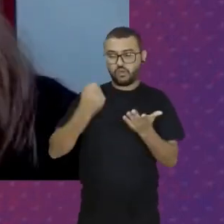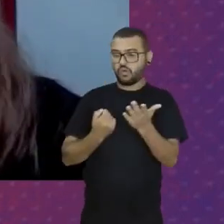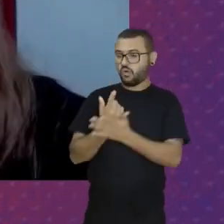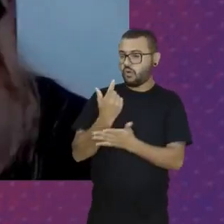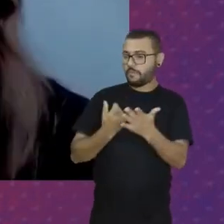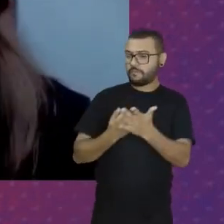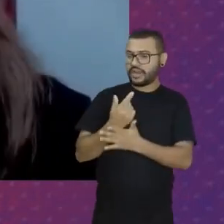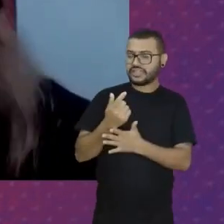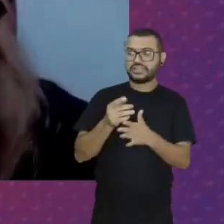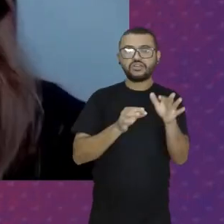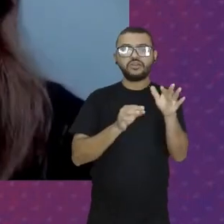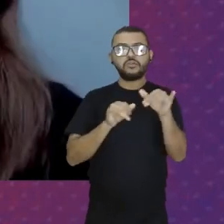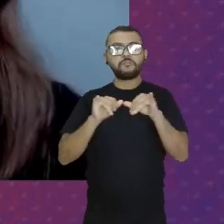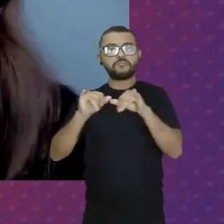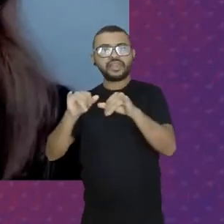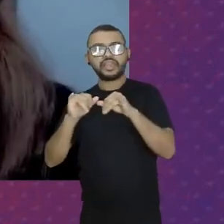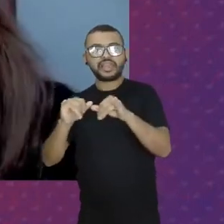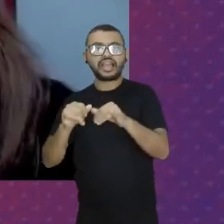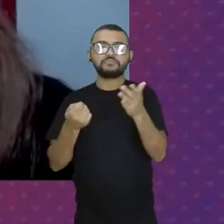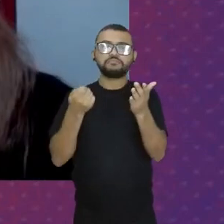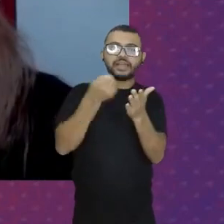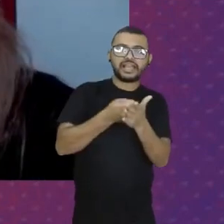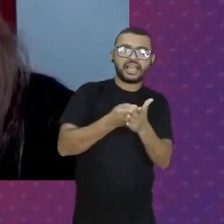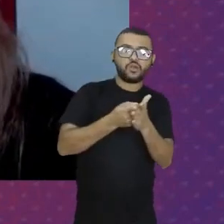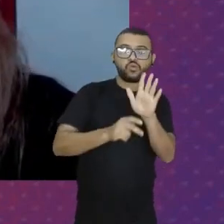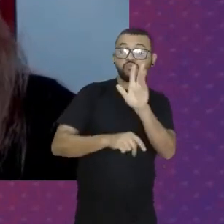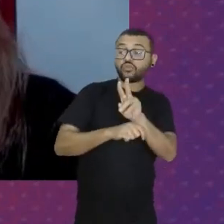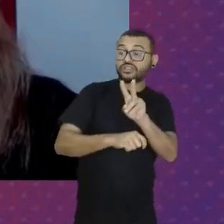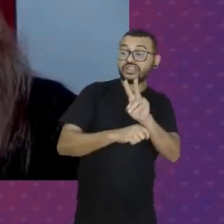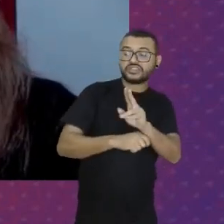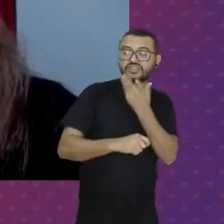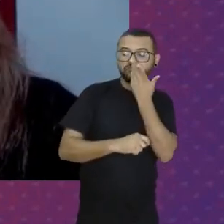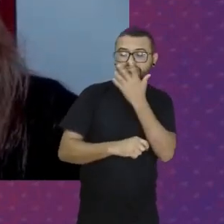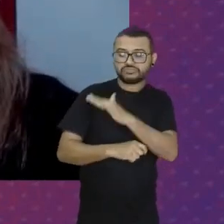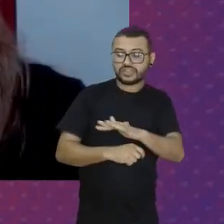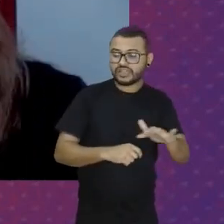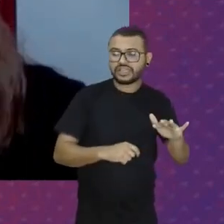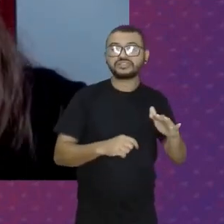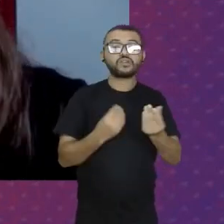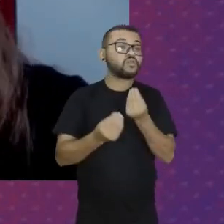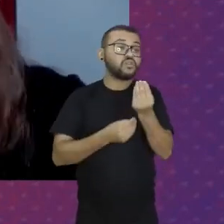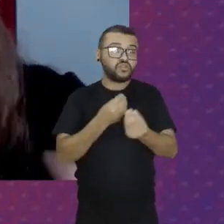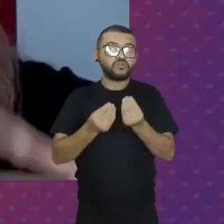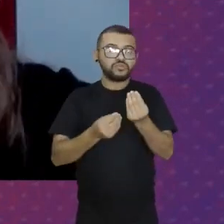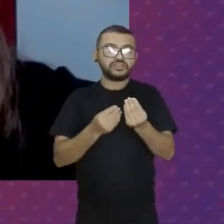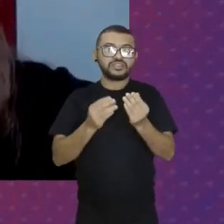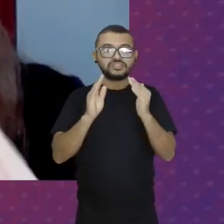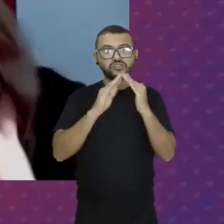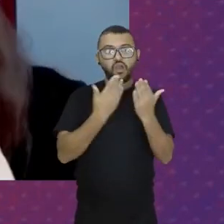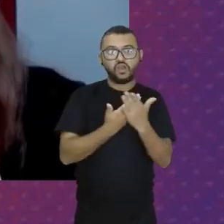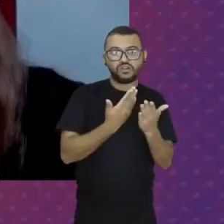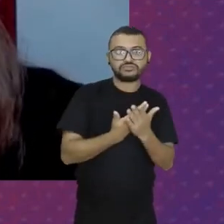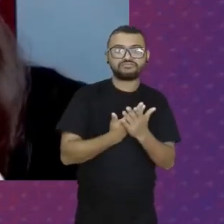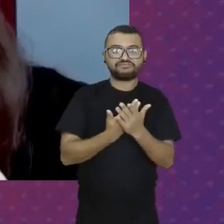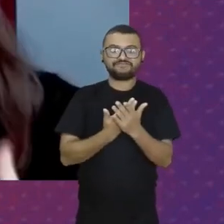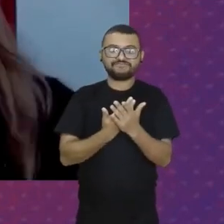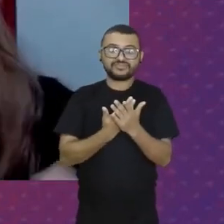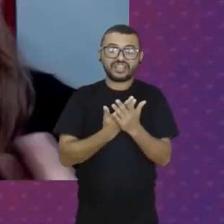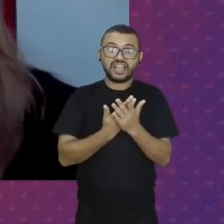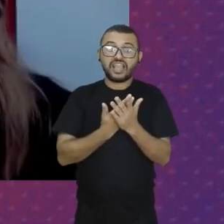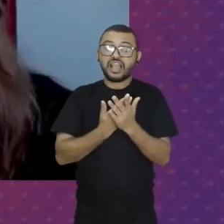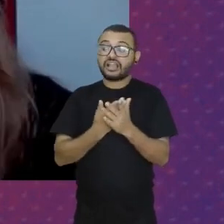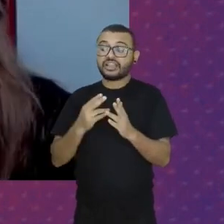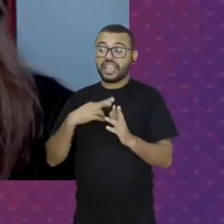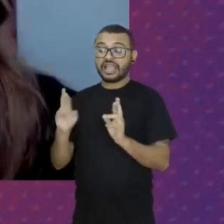serviços no mercado, para pagar uma creche, por exemplo, a comunidade, as redes comunitárias